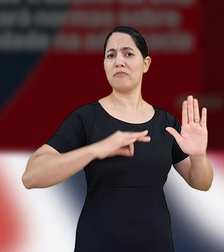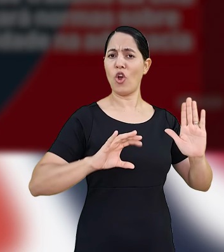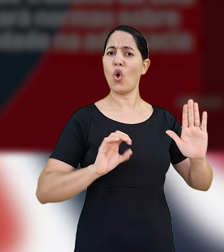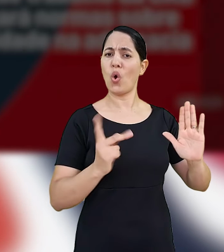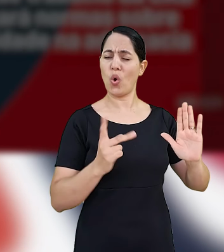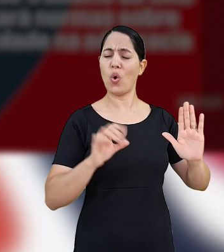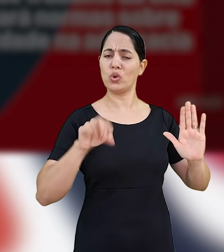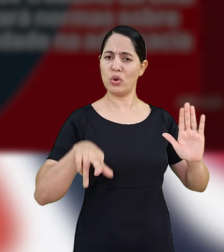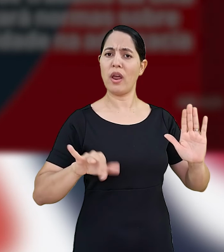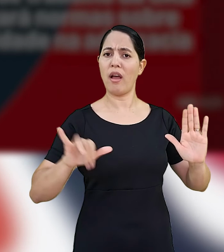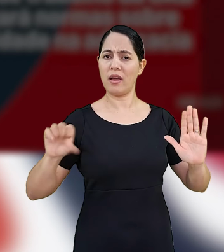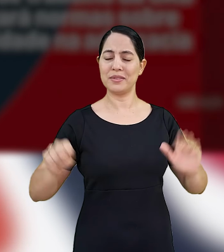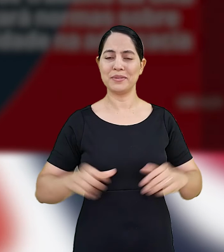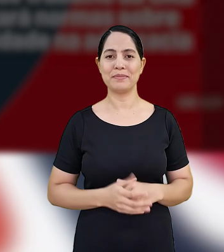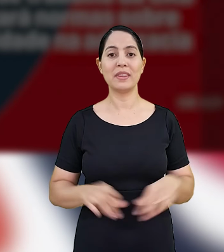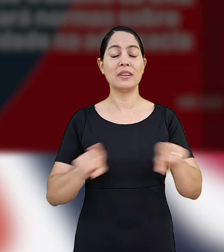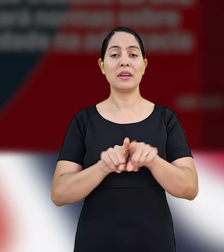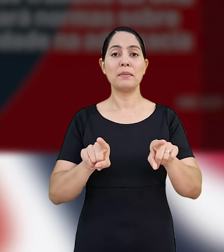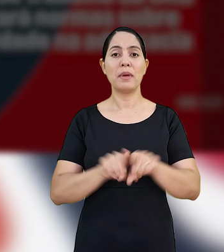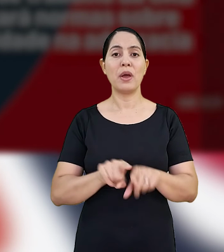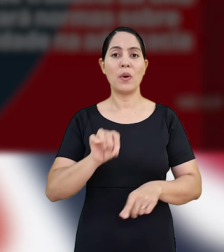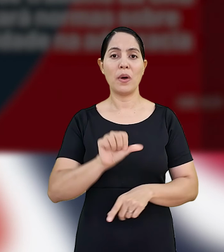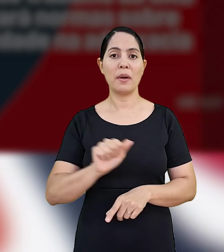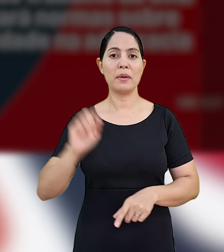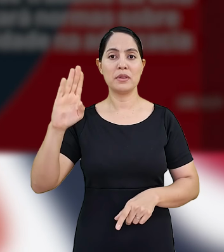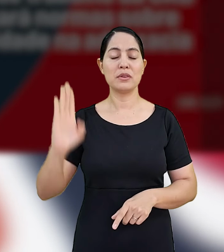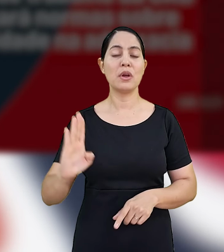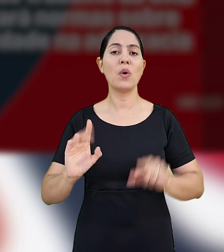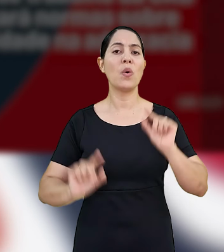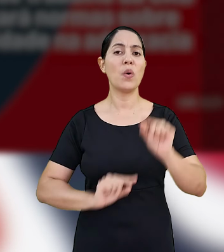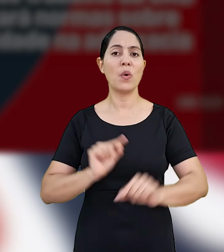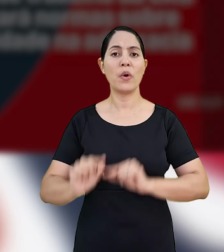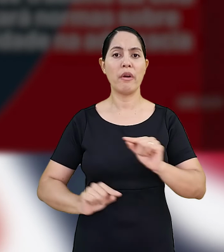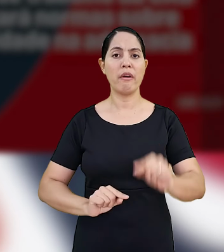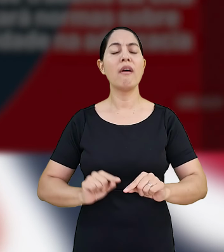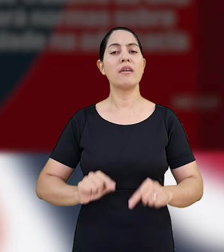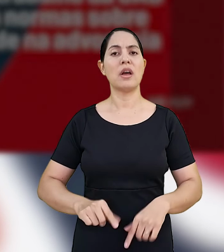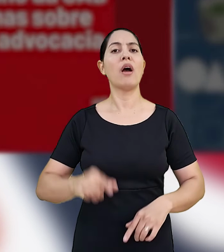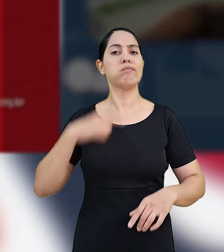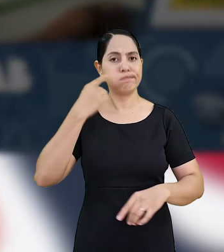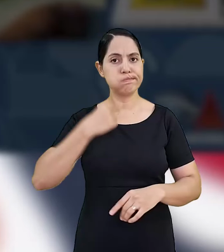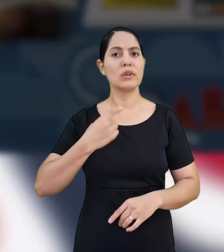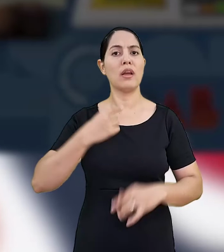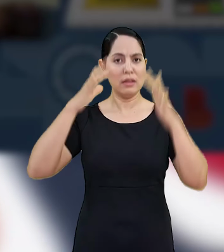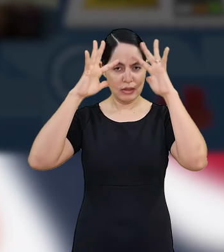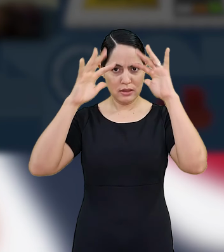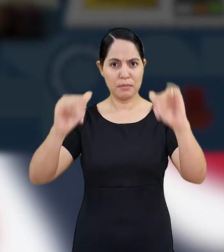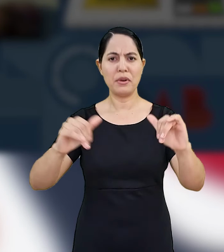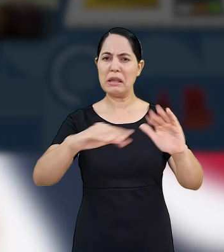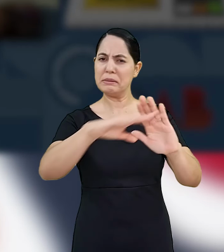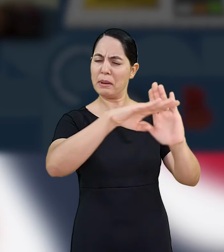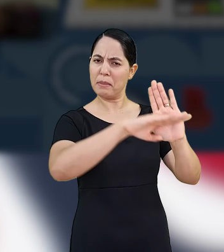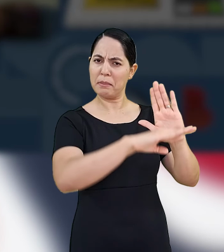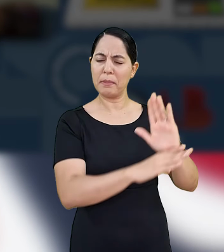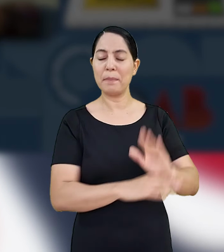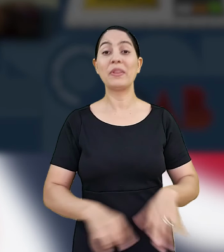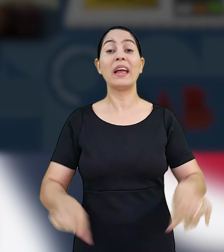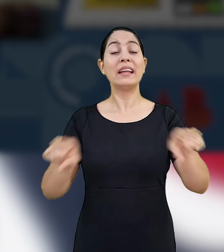de trabalho para atualizar as regras de indicação de advogados e tribunais. OAB trabalha